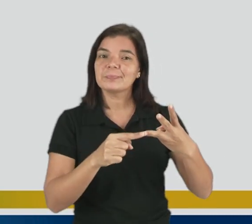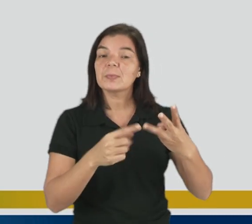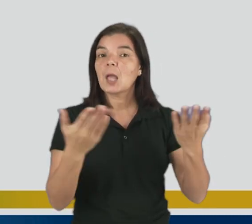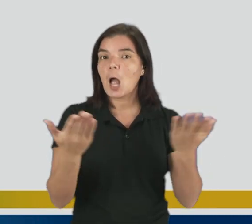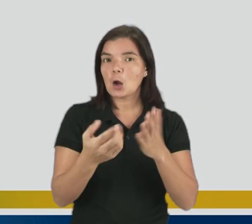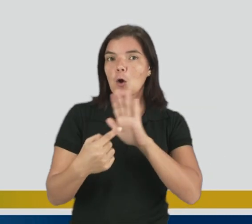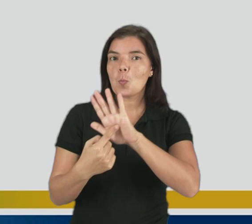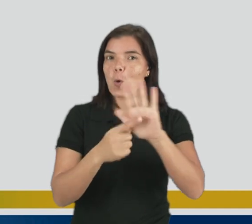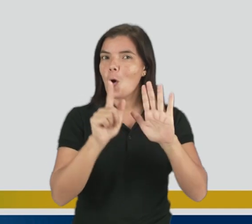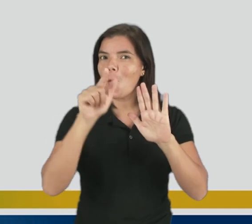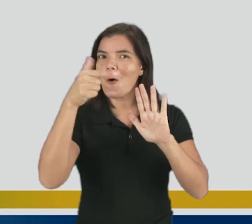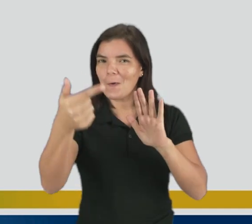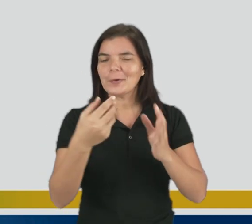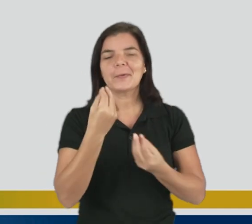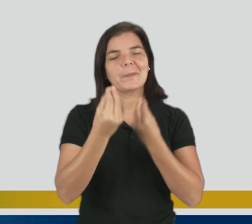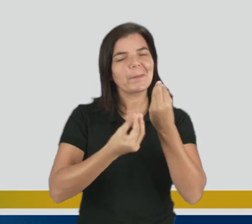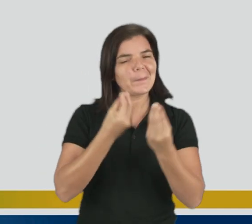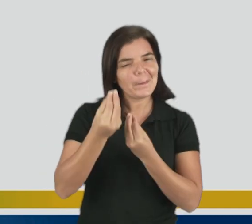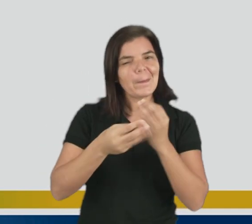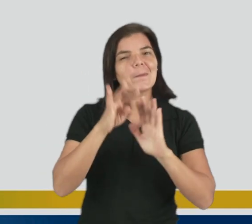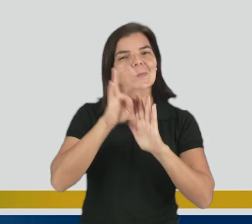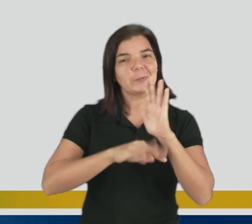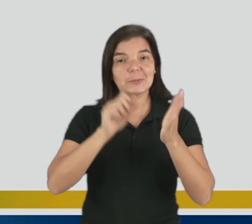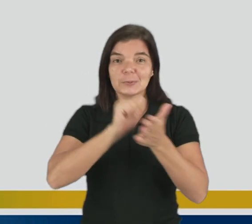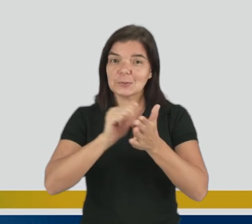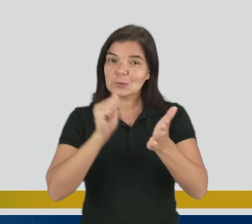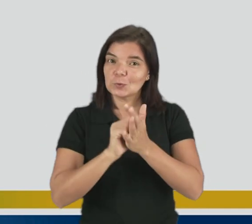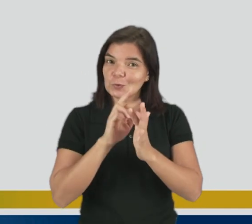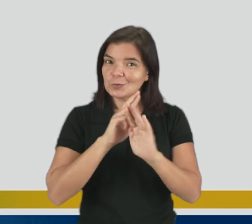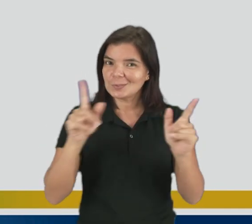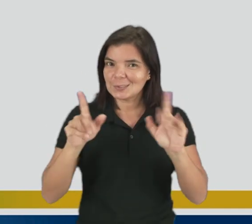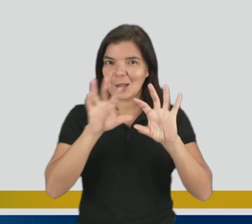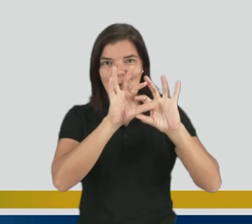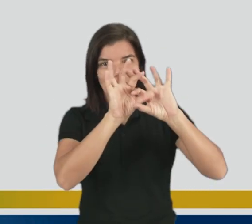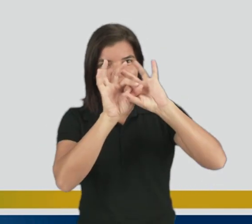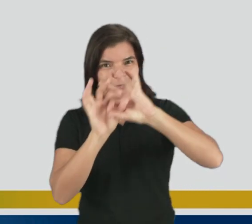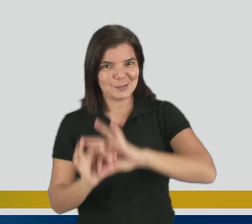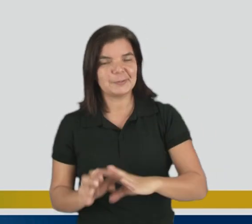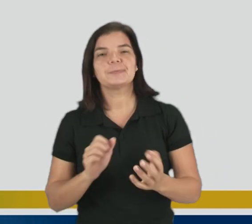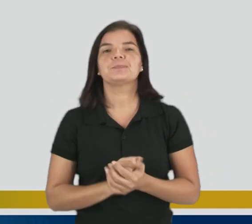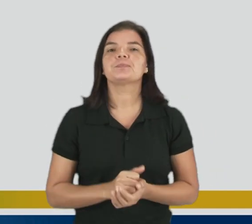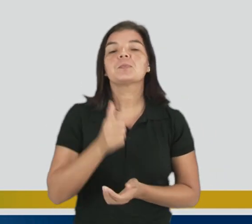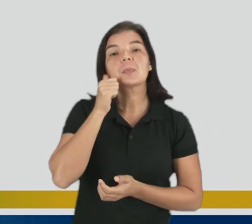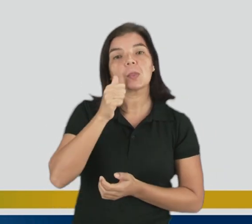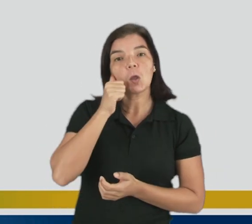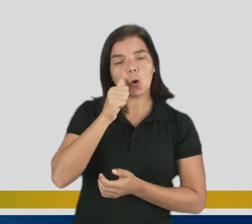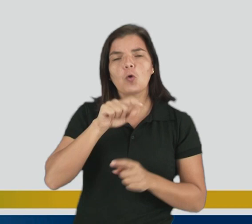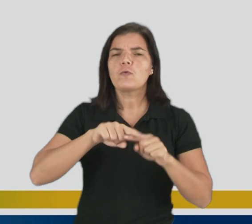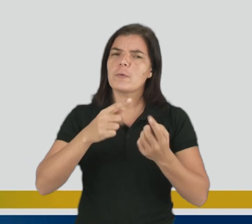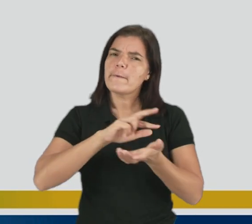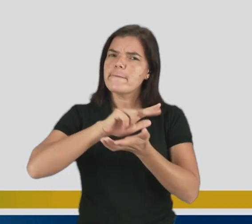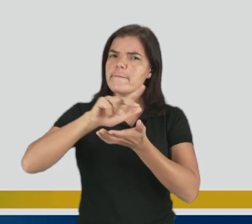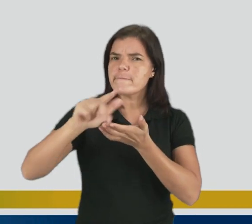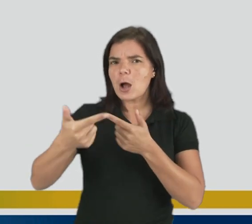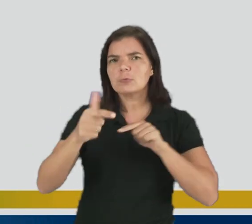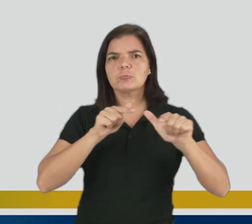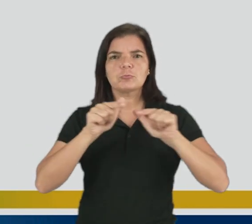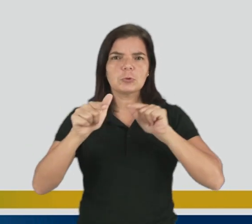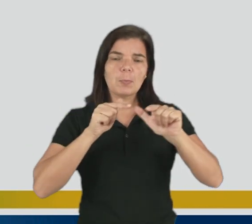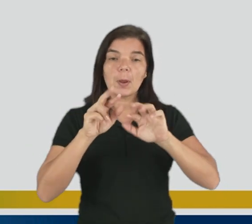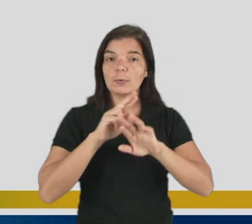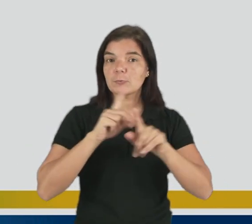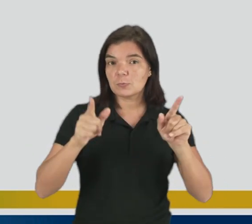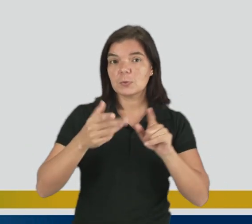E agora eu mostro para você como que seria esse texto reescrito de uma forma coesa. As mulheres acumulam hoje inúmeras